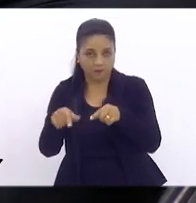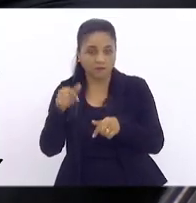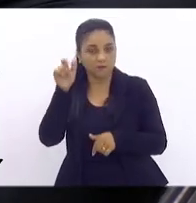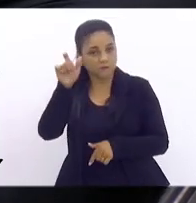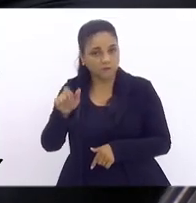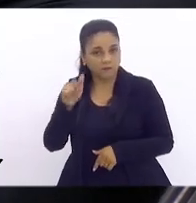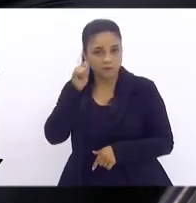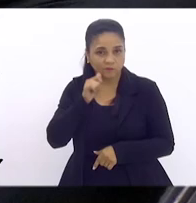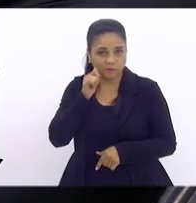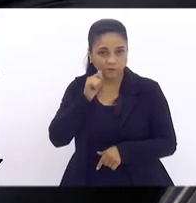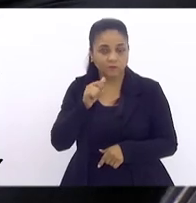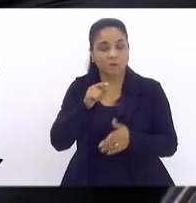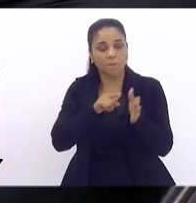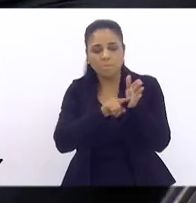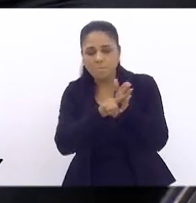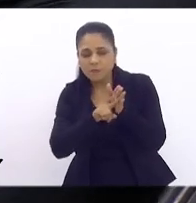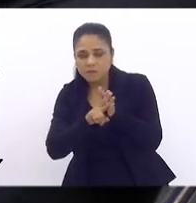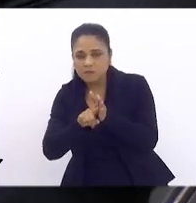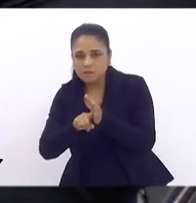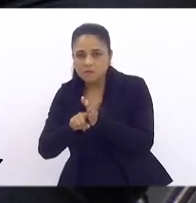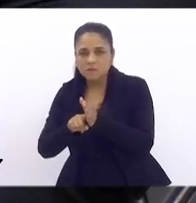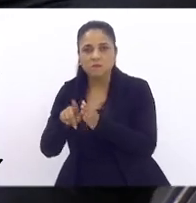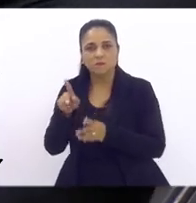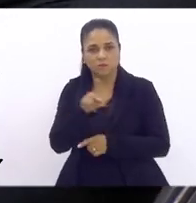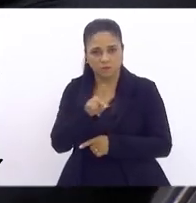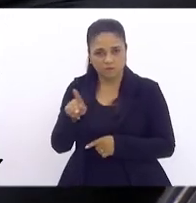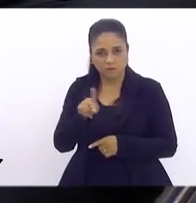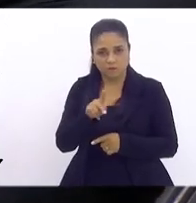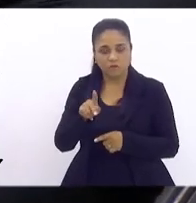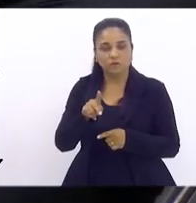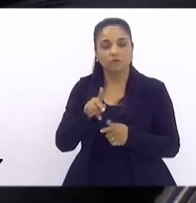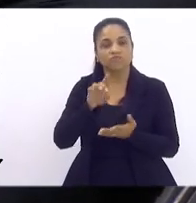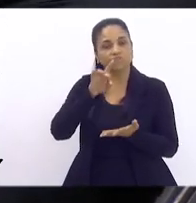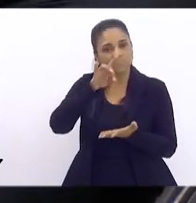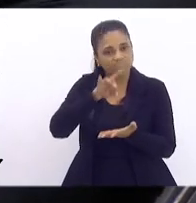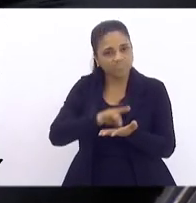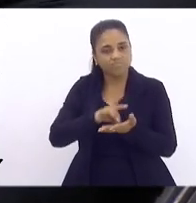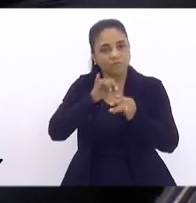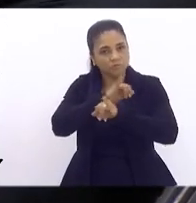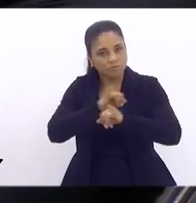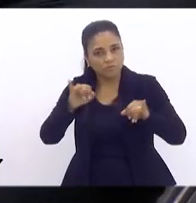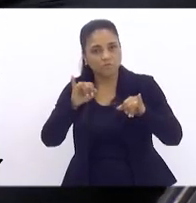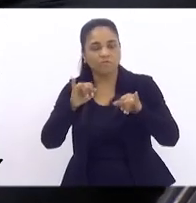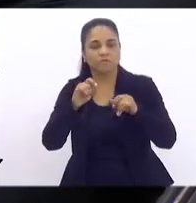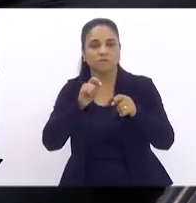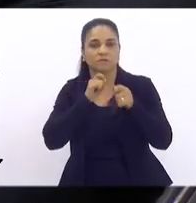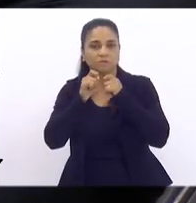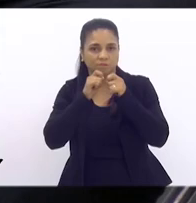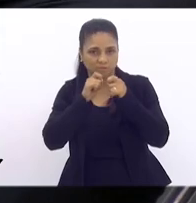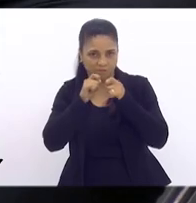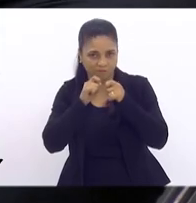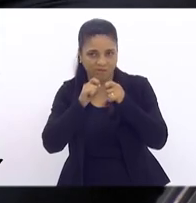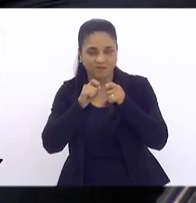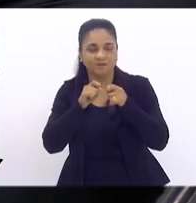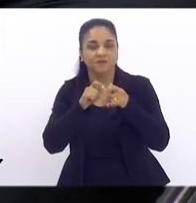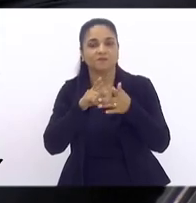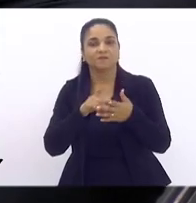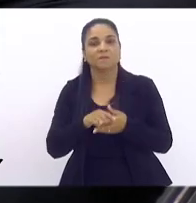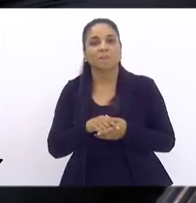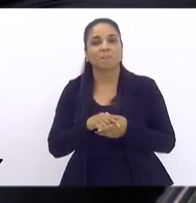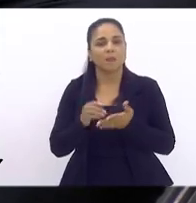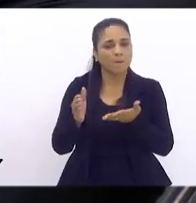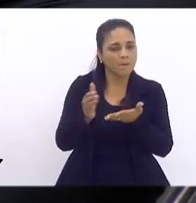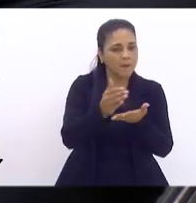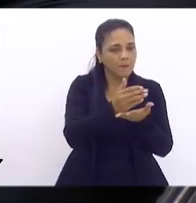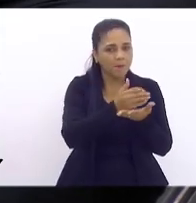partilha de fatos públicos e fatos noticiados na imprensa né e pessoas que